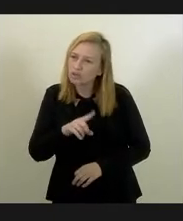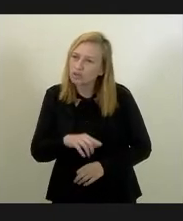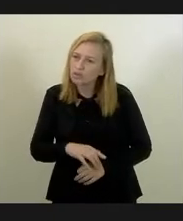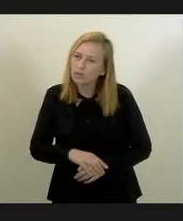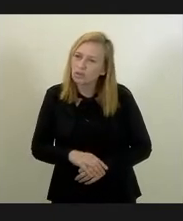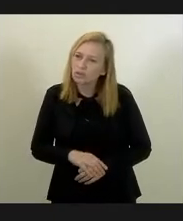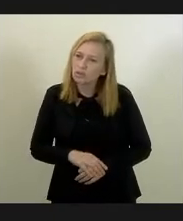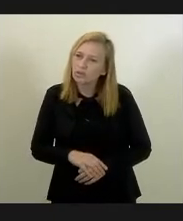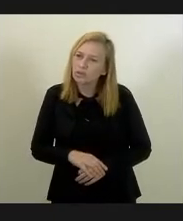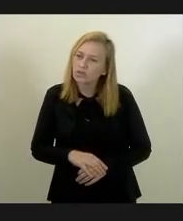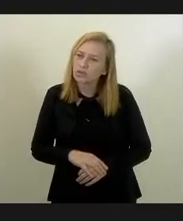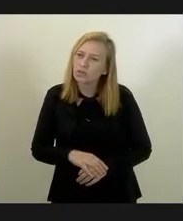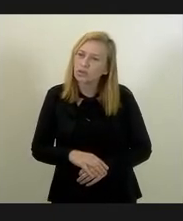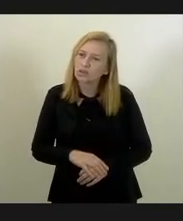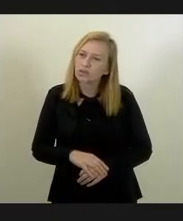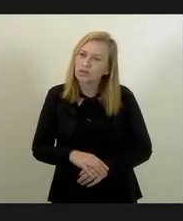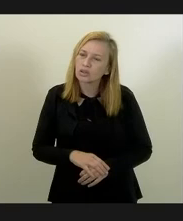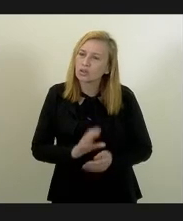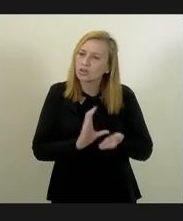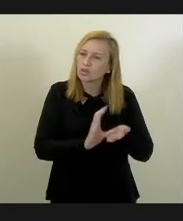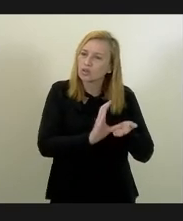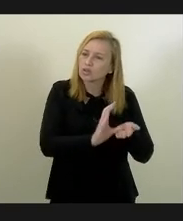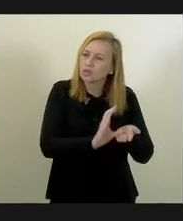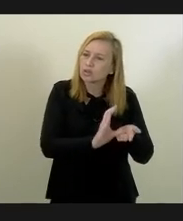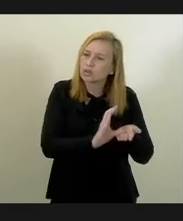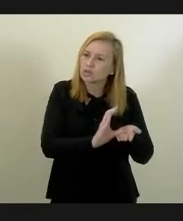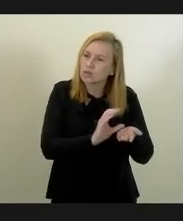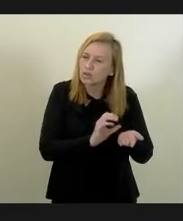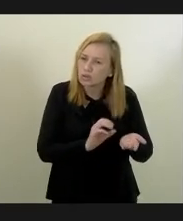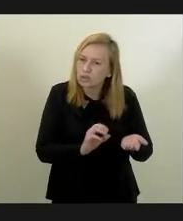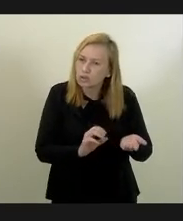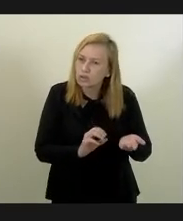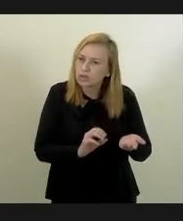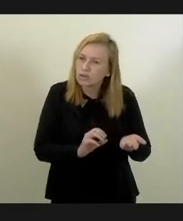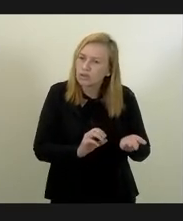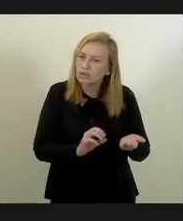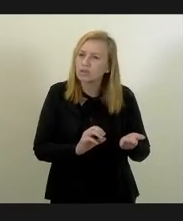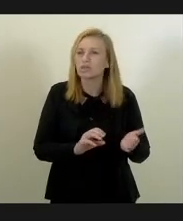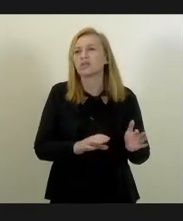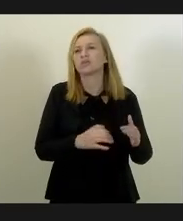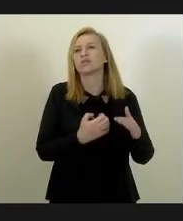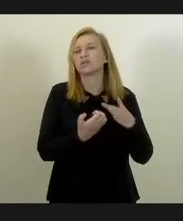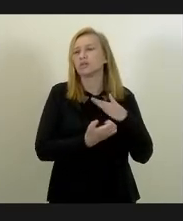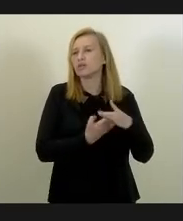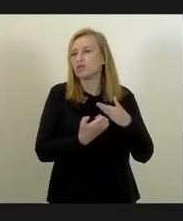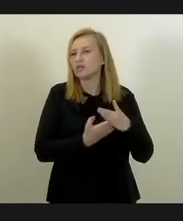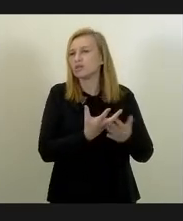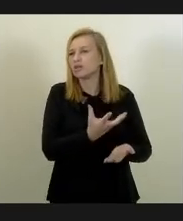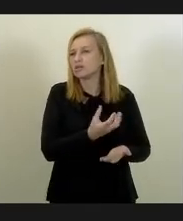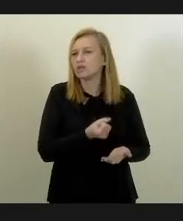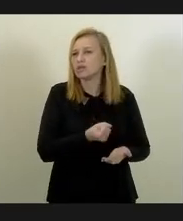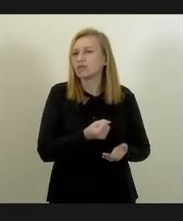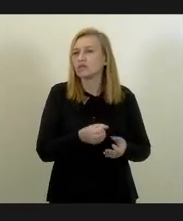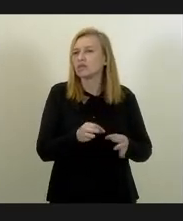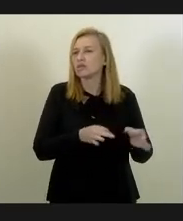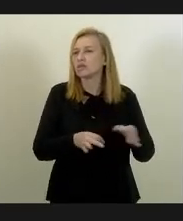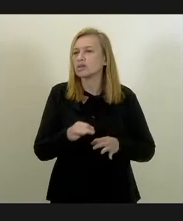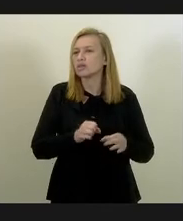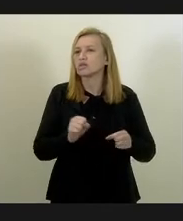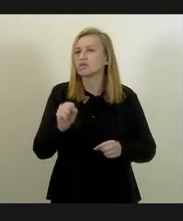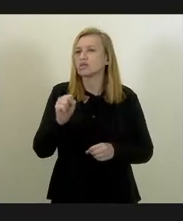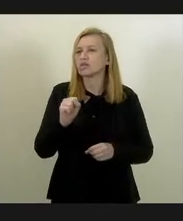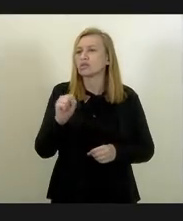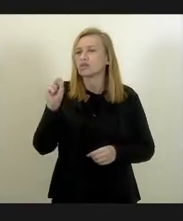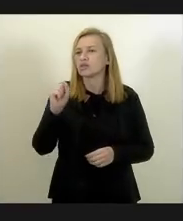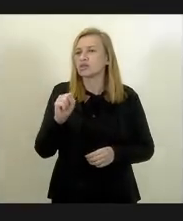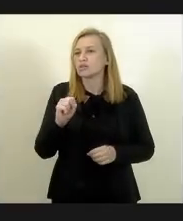o depósito de um valor dessas empresas, principalmente das organizações sociais,